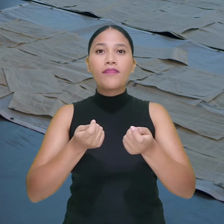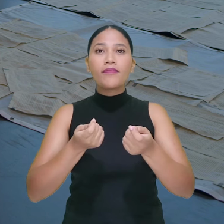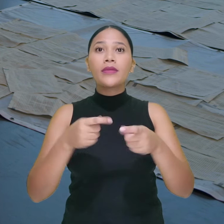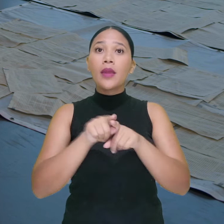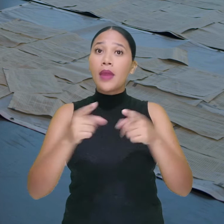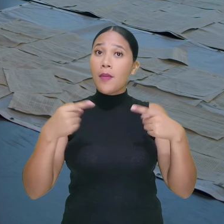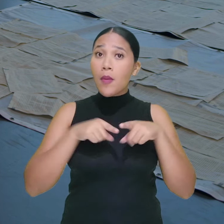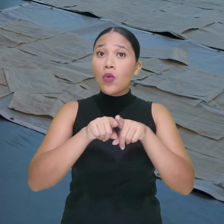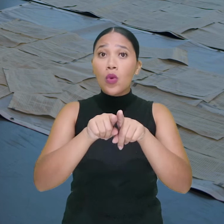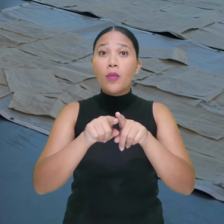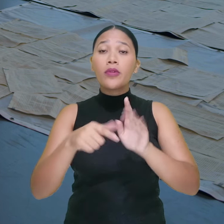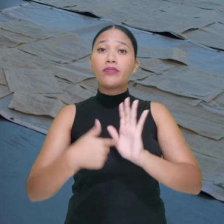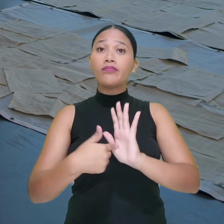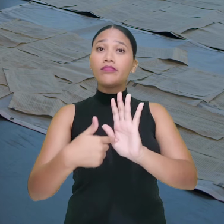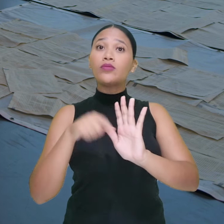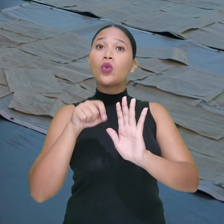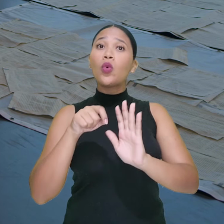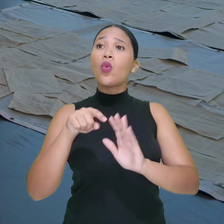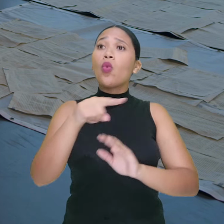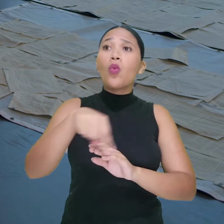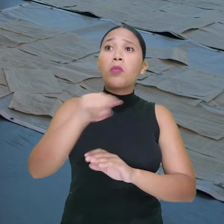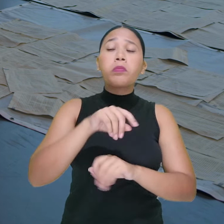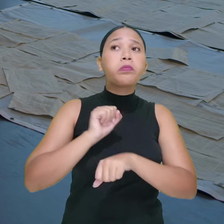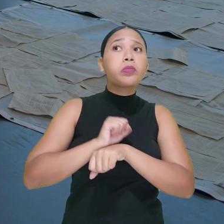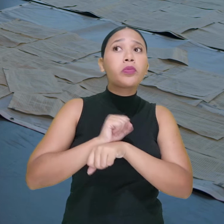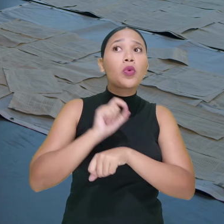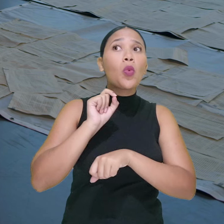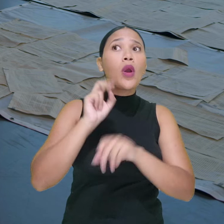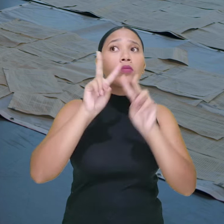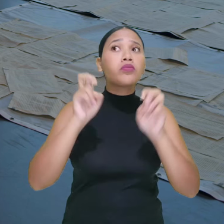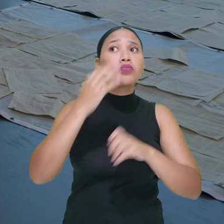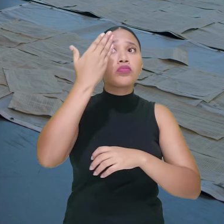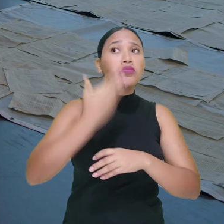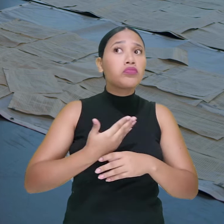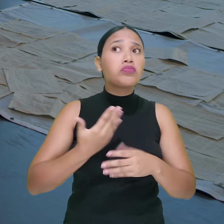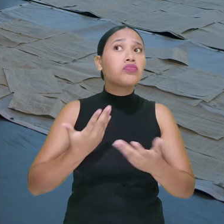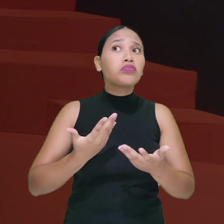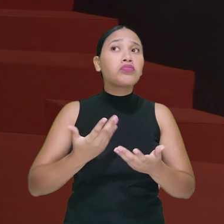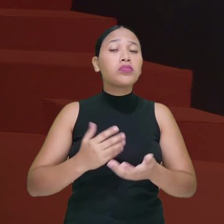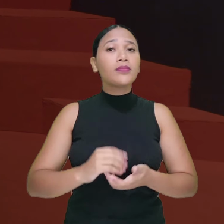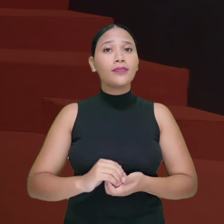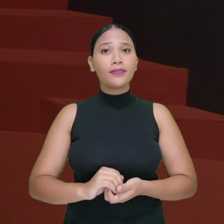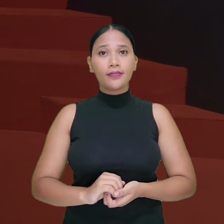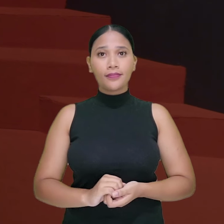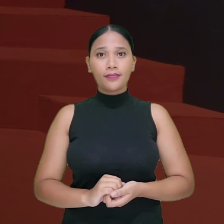torna refém, e ao mesmo tempo me rebelar sobre o que esperam de mim também.